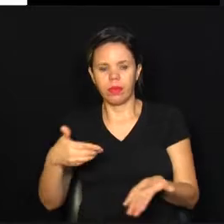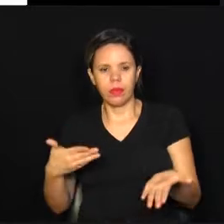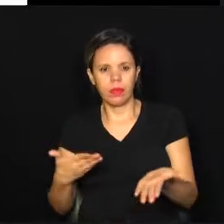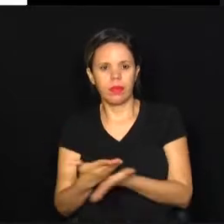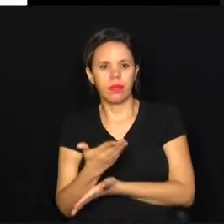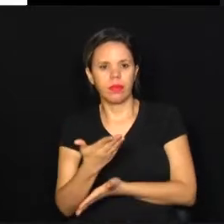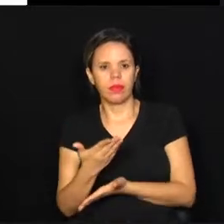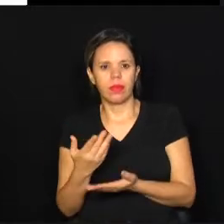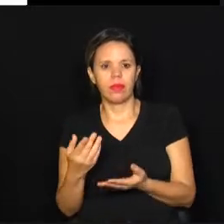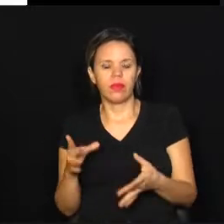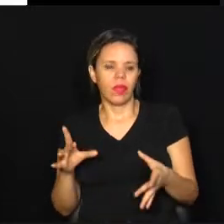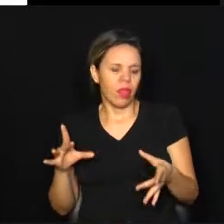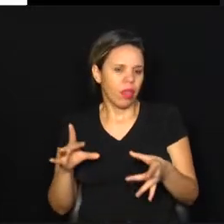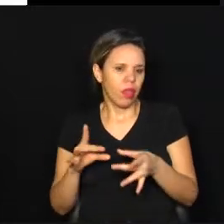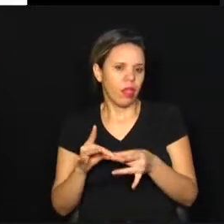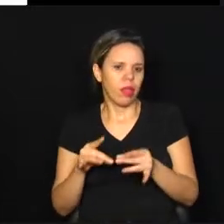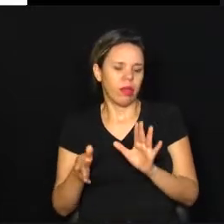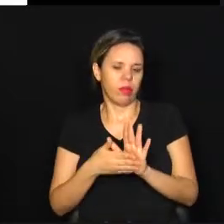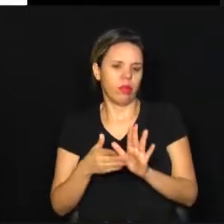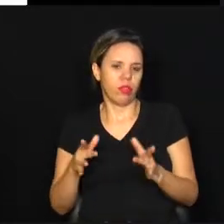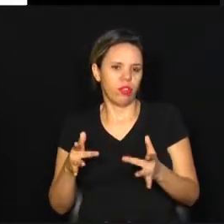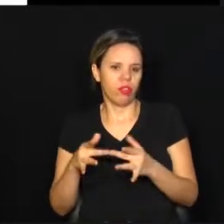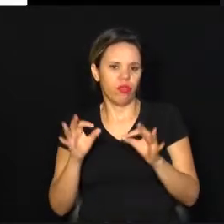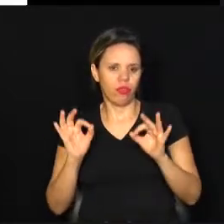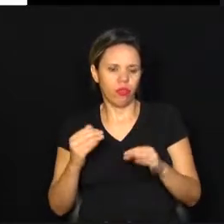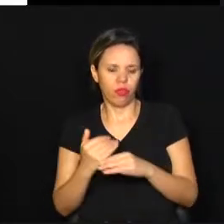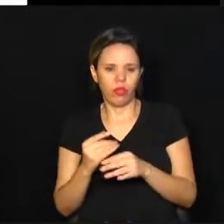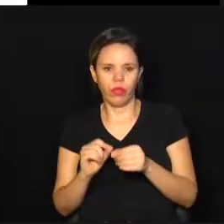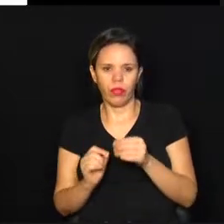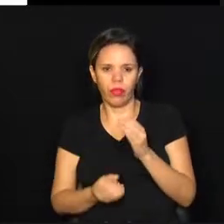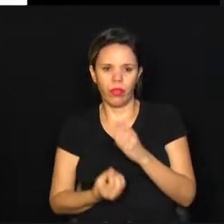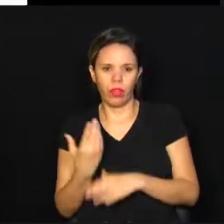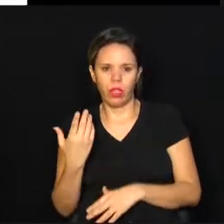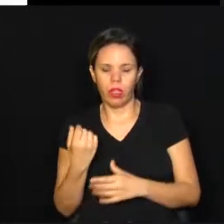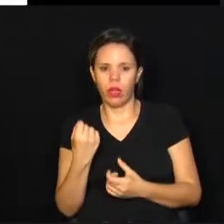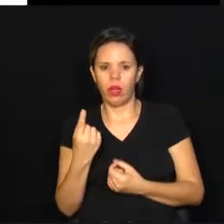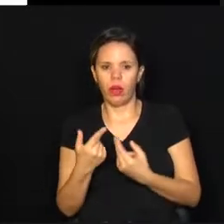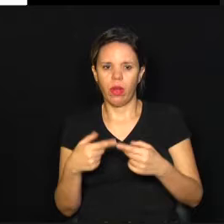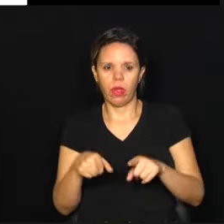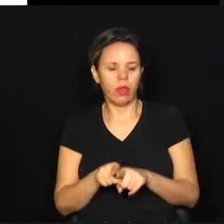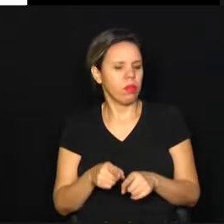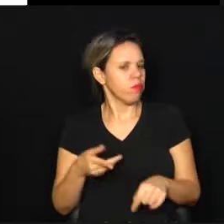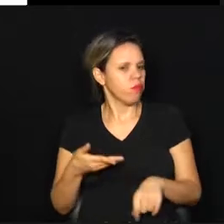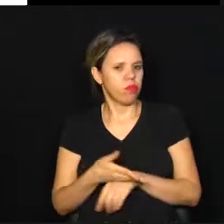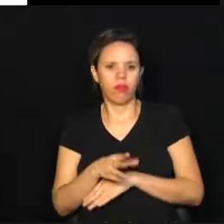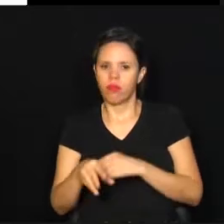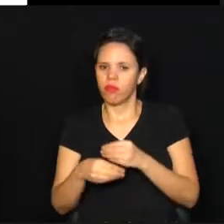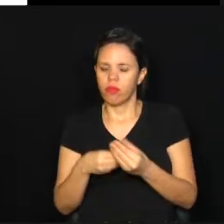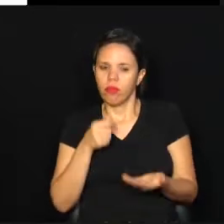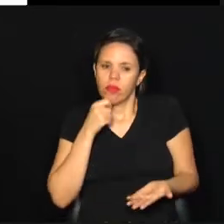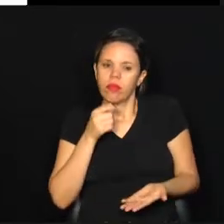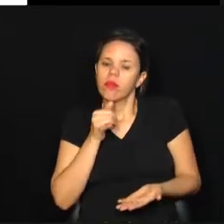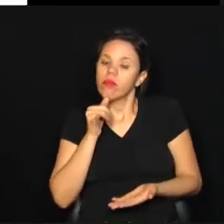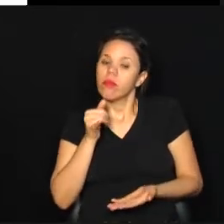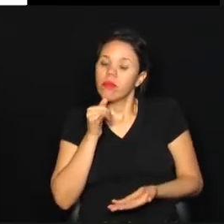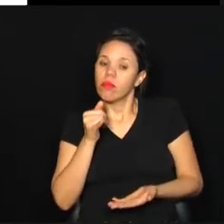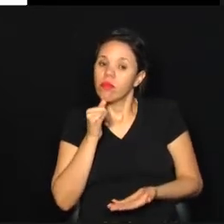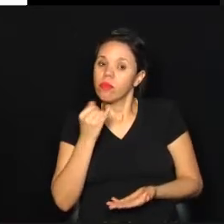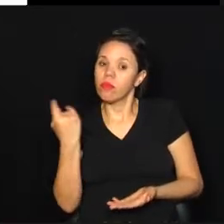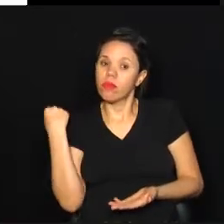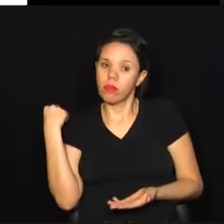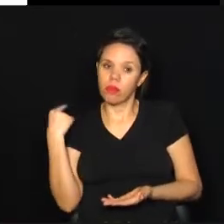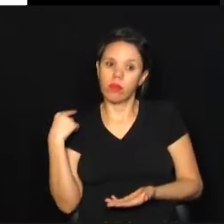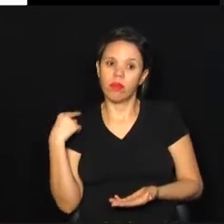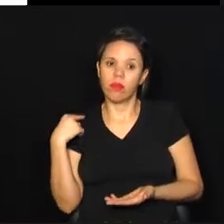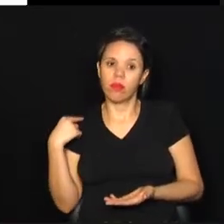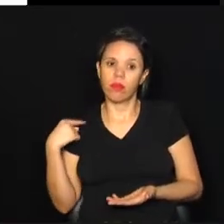ele dialoga muito com a proposta, né, do que foi feito. Mas tem algumas coisas que não entraram. Então, por exemplo, daquela